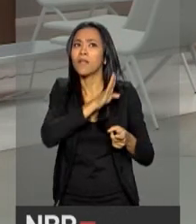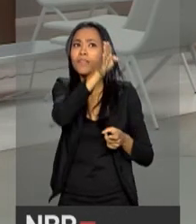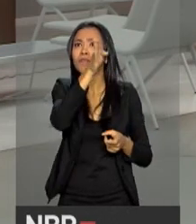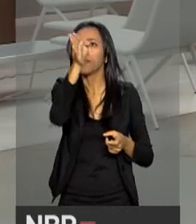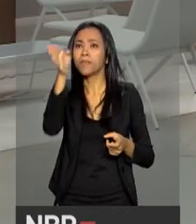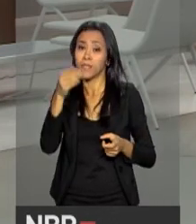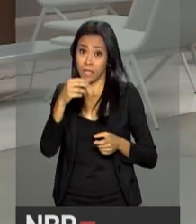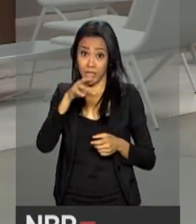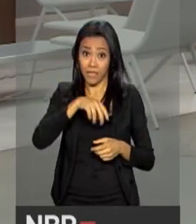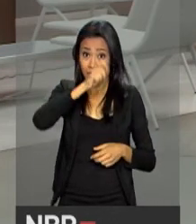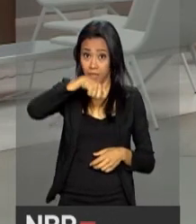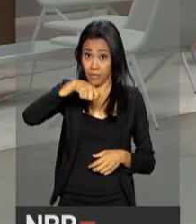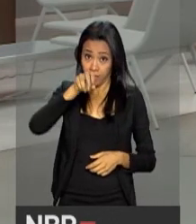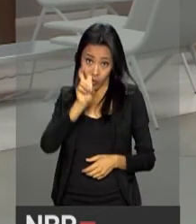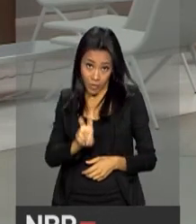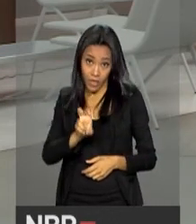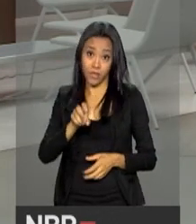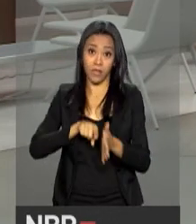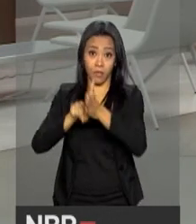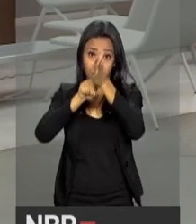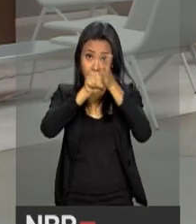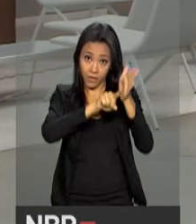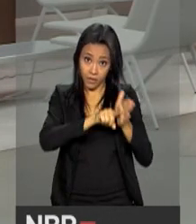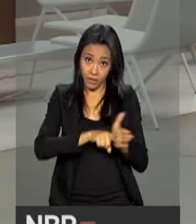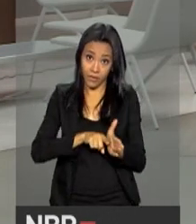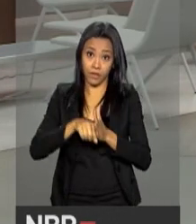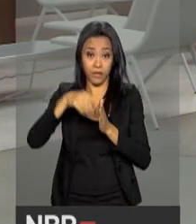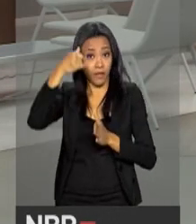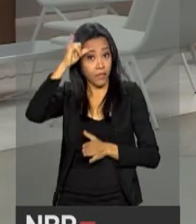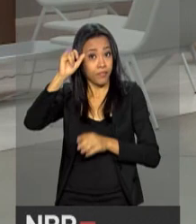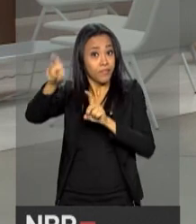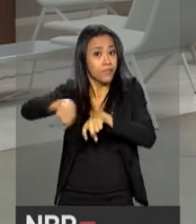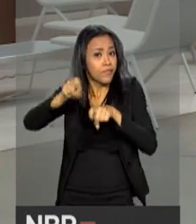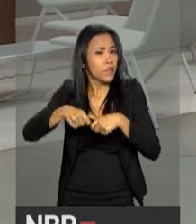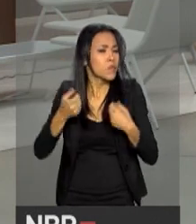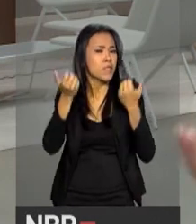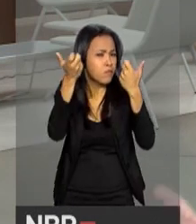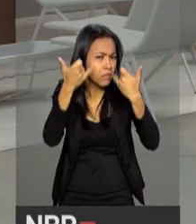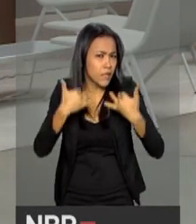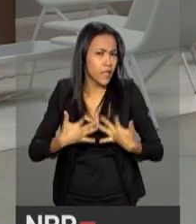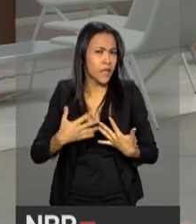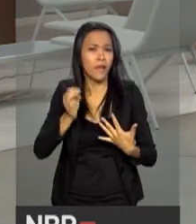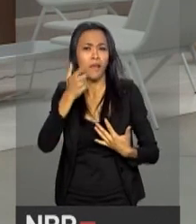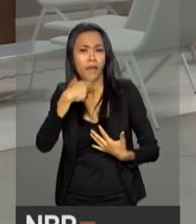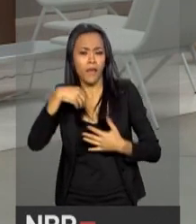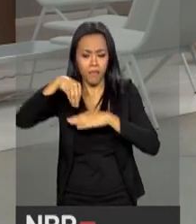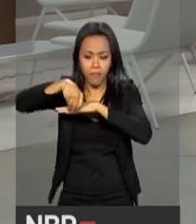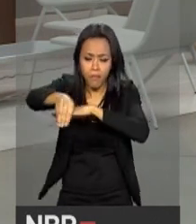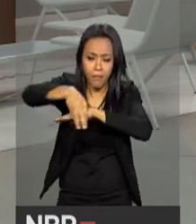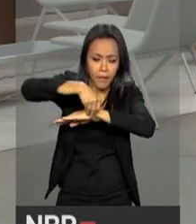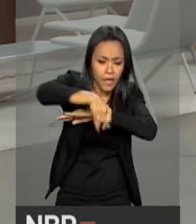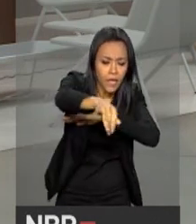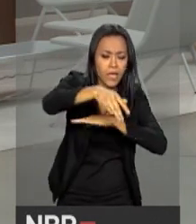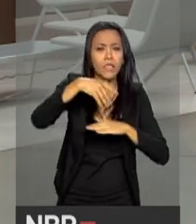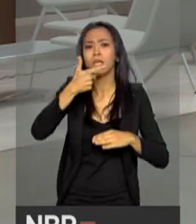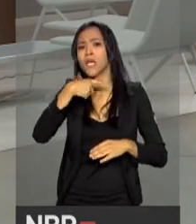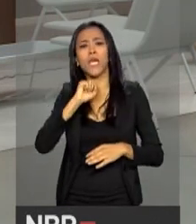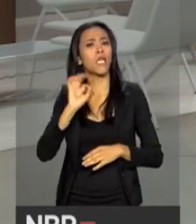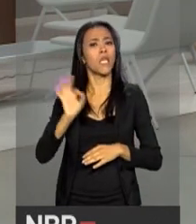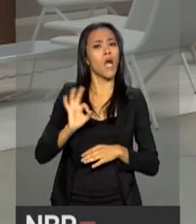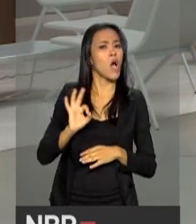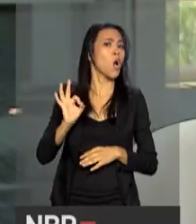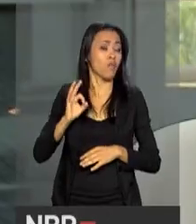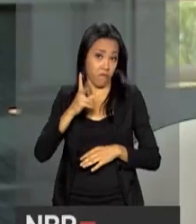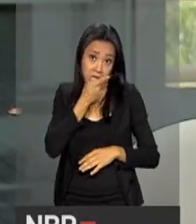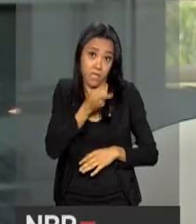esses cinco meses do censo agropecuário explica pra gente a diferença aqueles que plantam que não plantam todos vão receber a visita de um